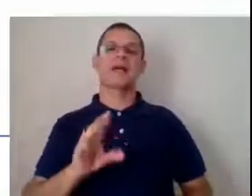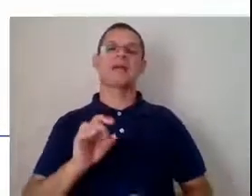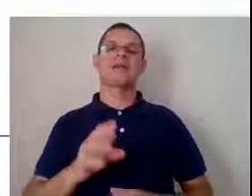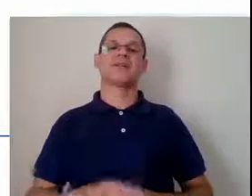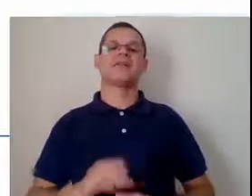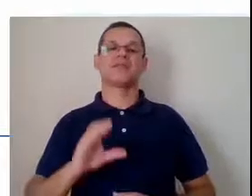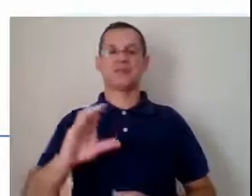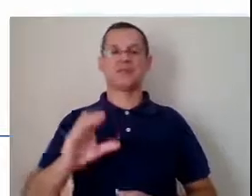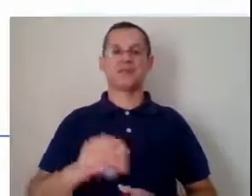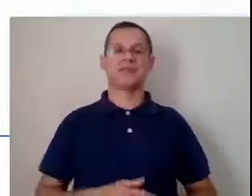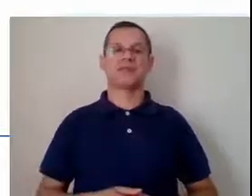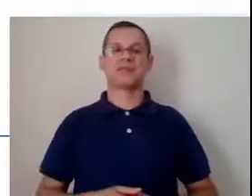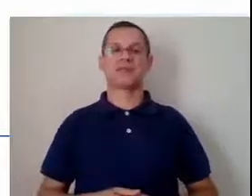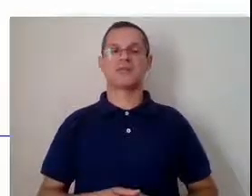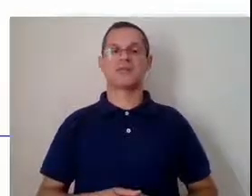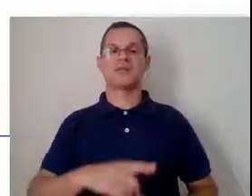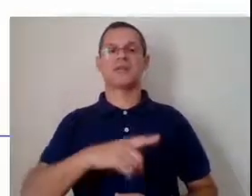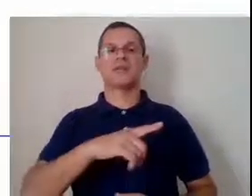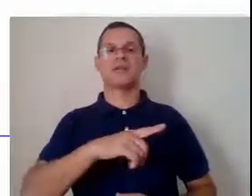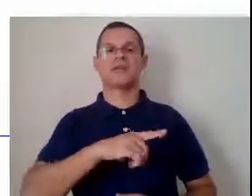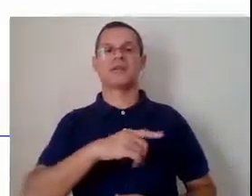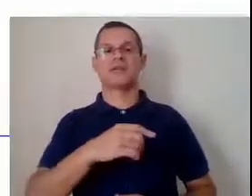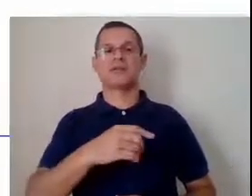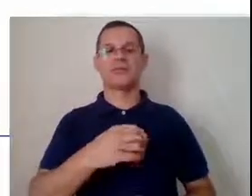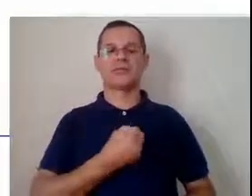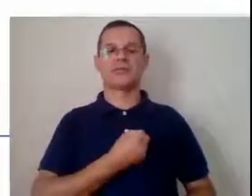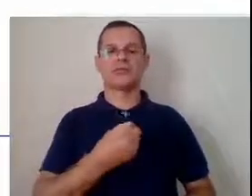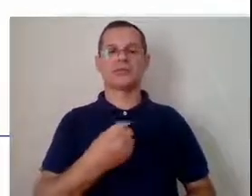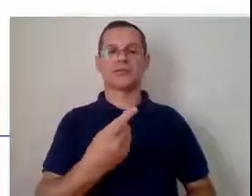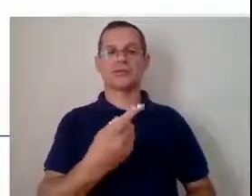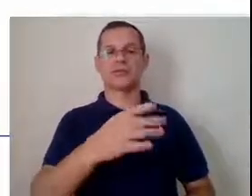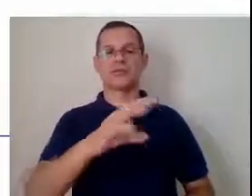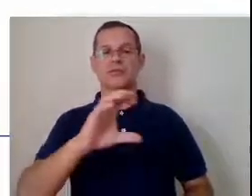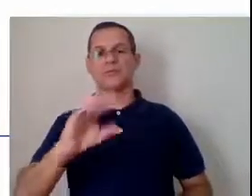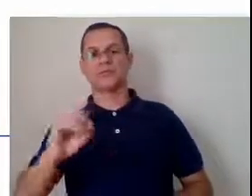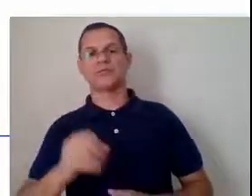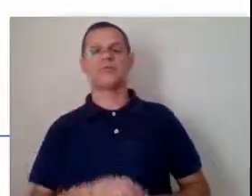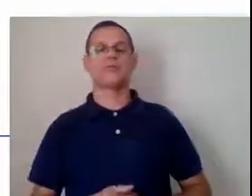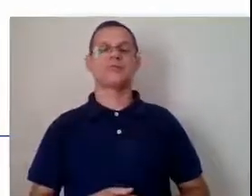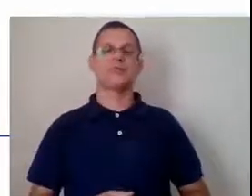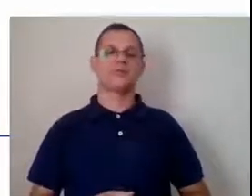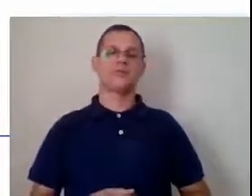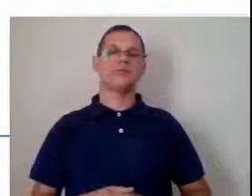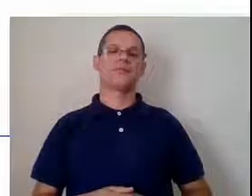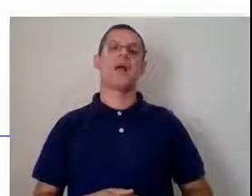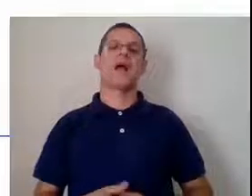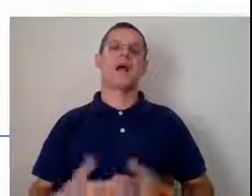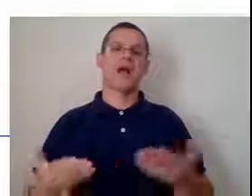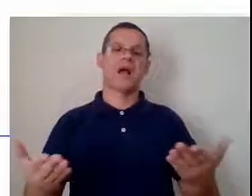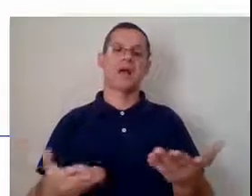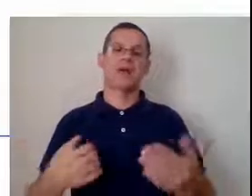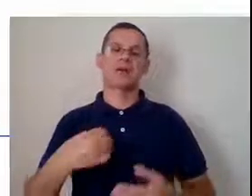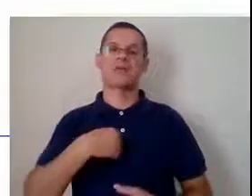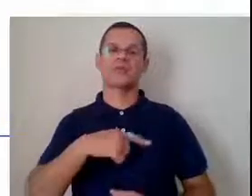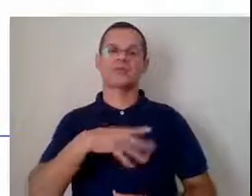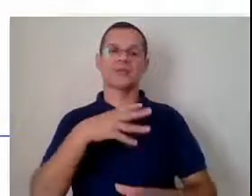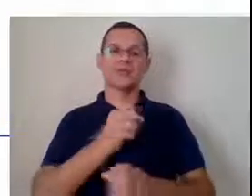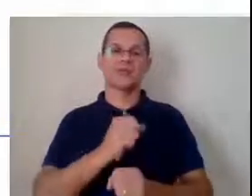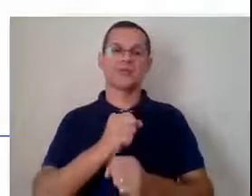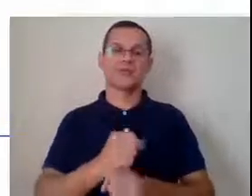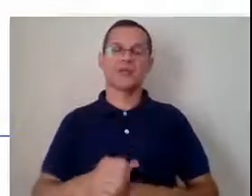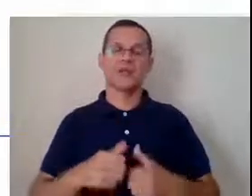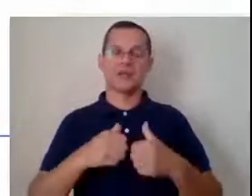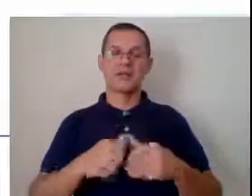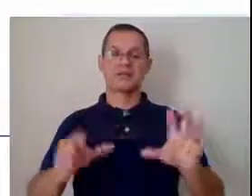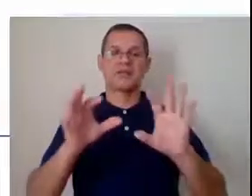Apenas C, nós temos o número de 100, tá? Agora, eu tenho que somar